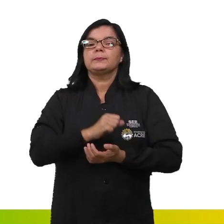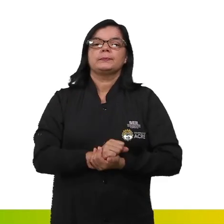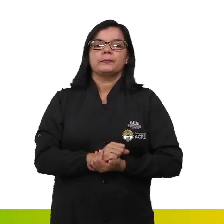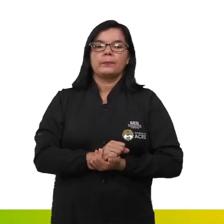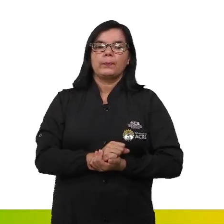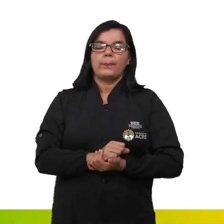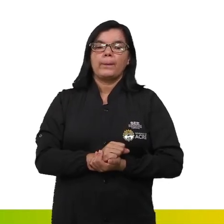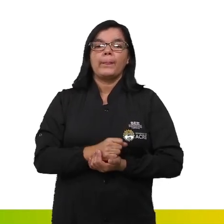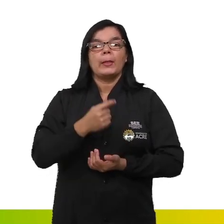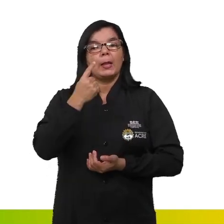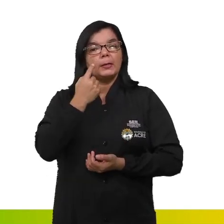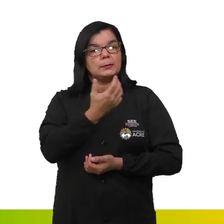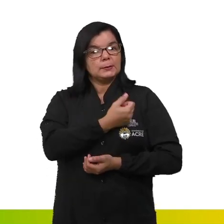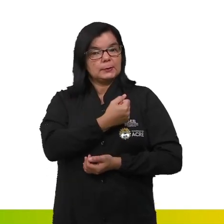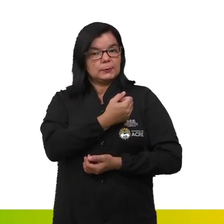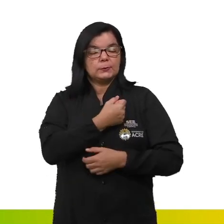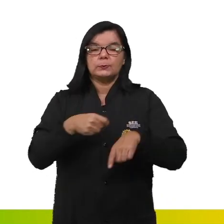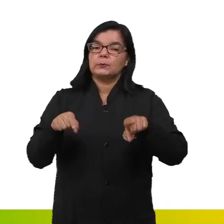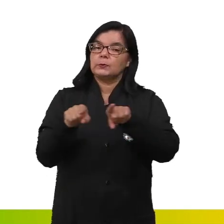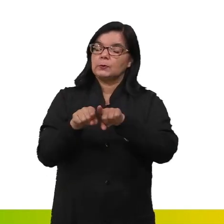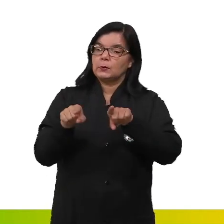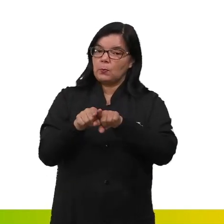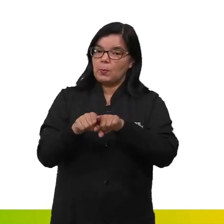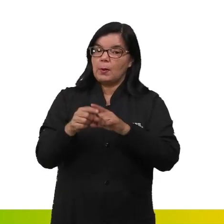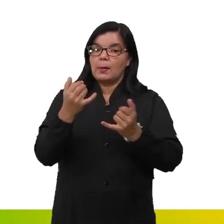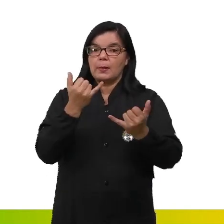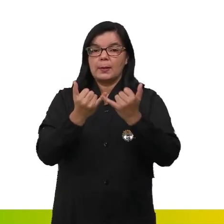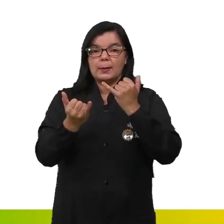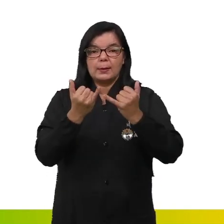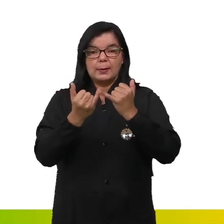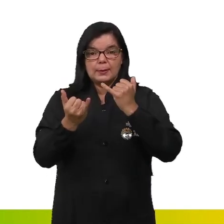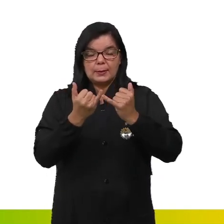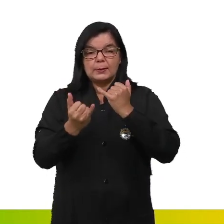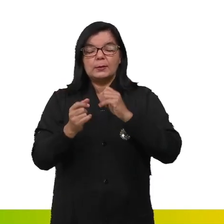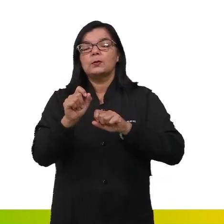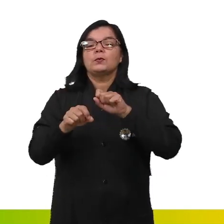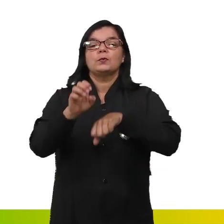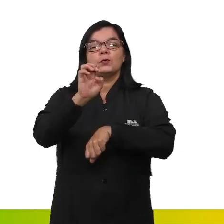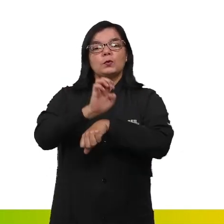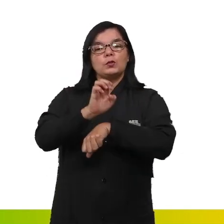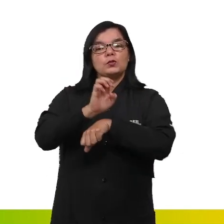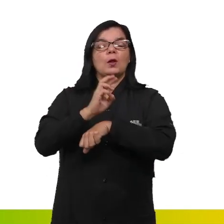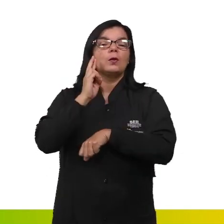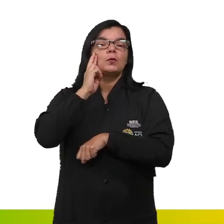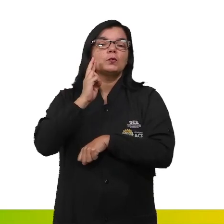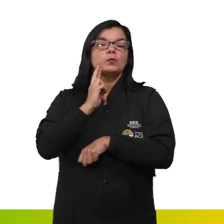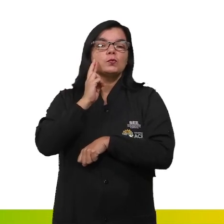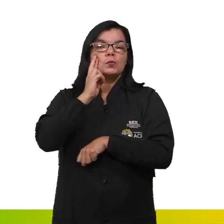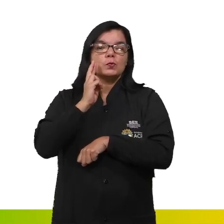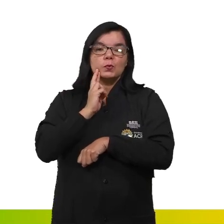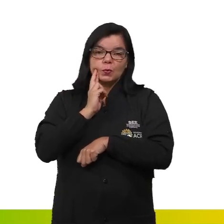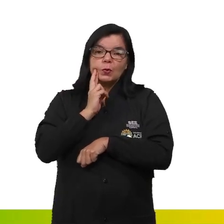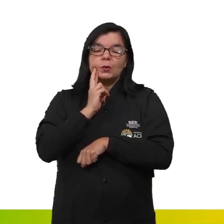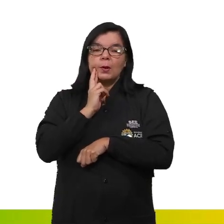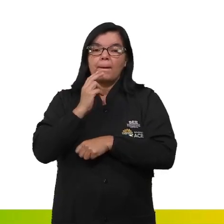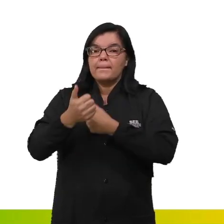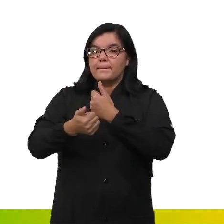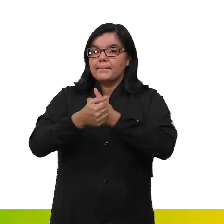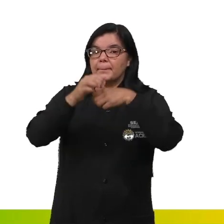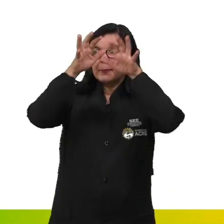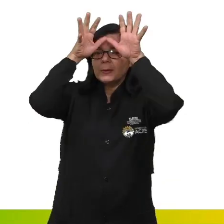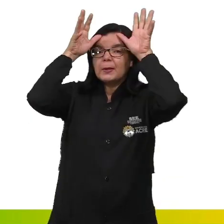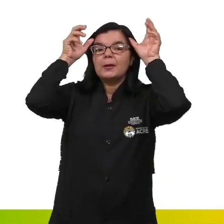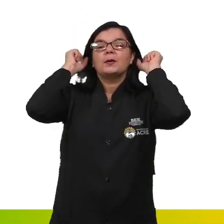0,442. Esse número também, ele é muito parecido com o estado de Rondônia, que está bem próximo aqui do Acre,